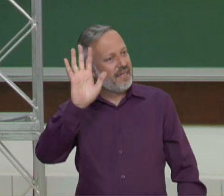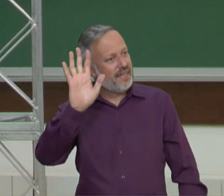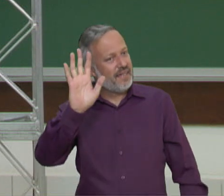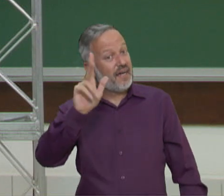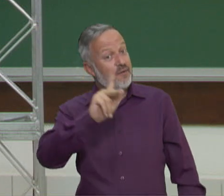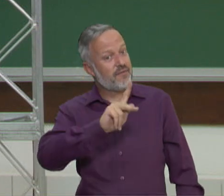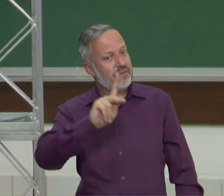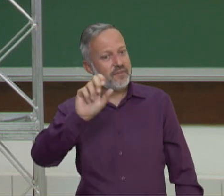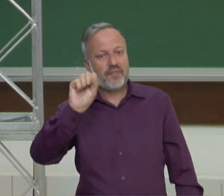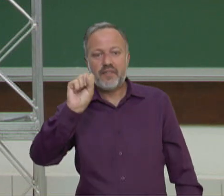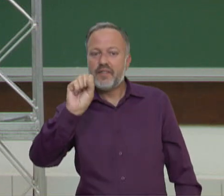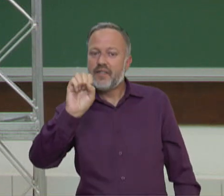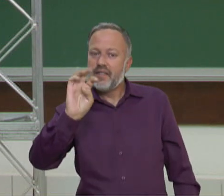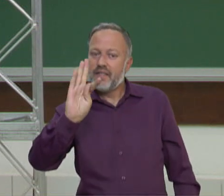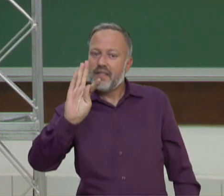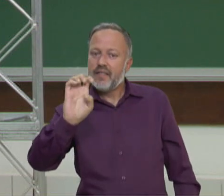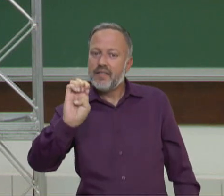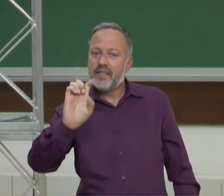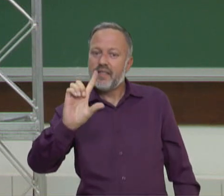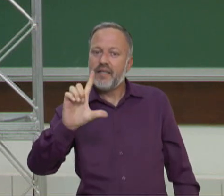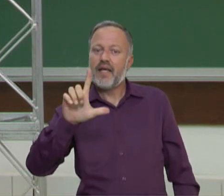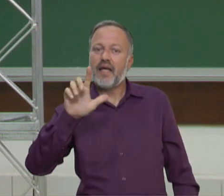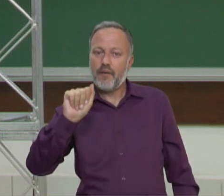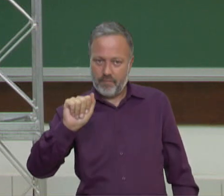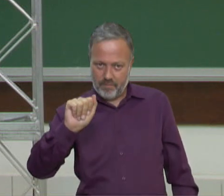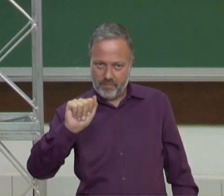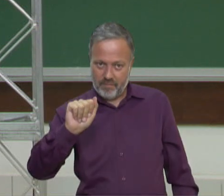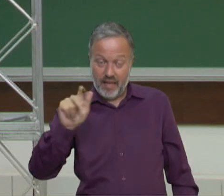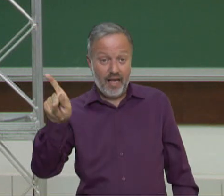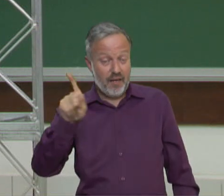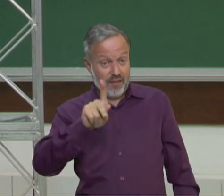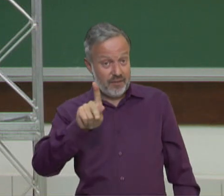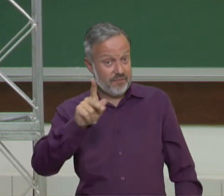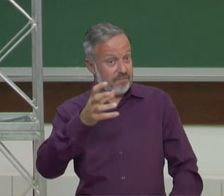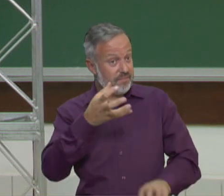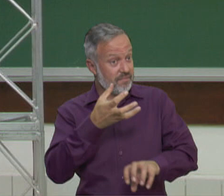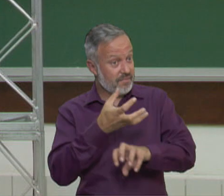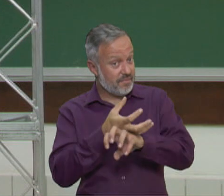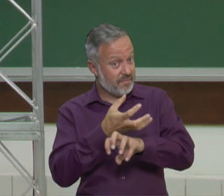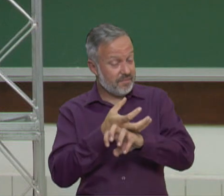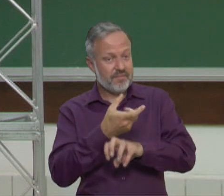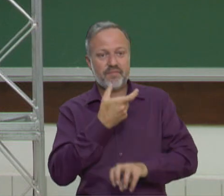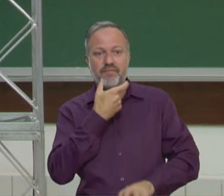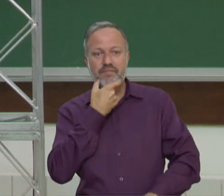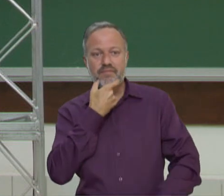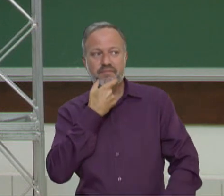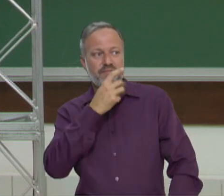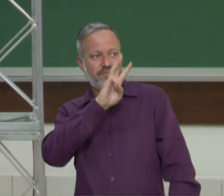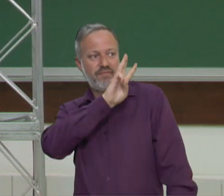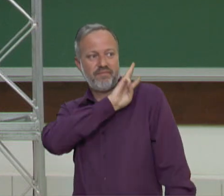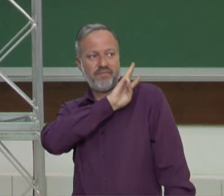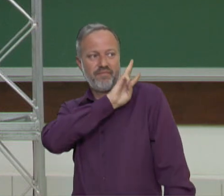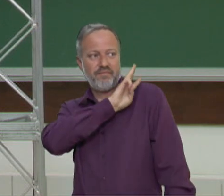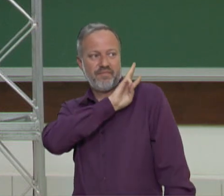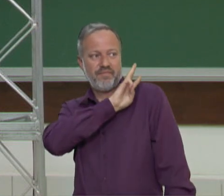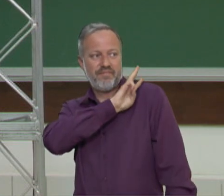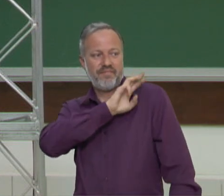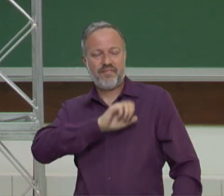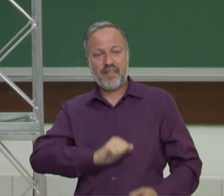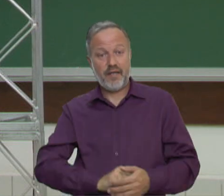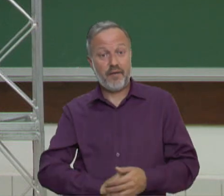Olá, eu sou a professora Estela Belo, sou a professora de inglês para o terceiro ano. Vamos